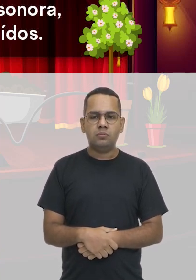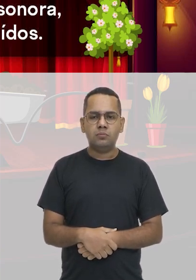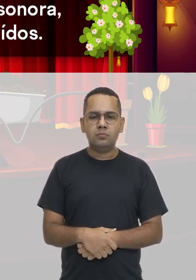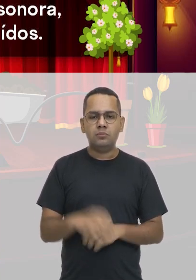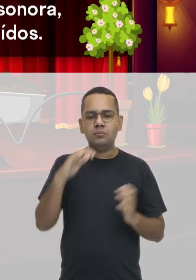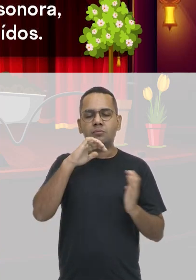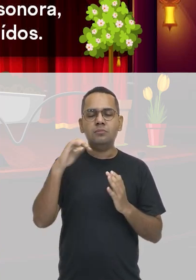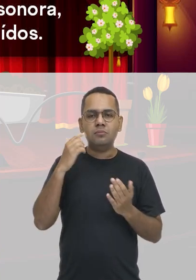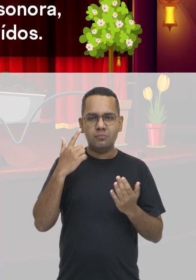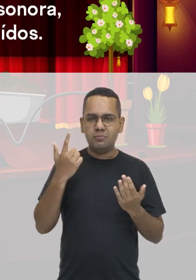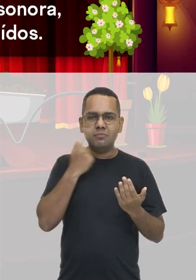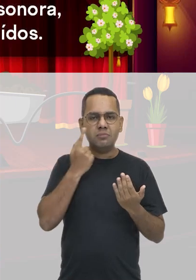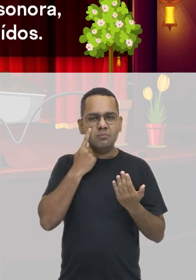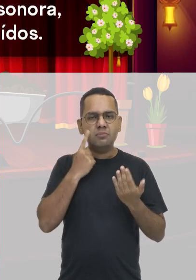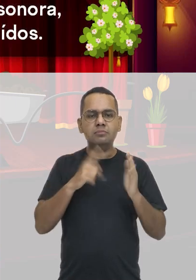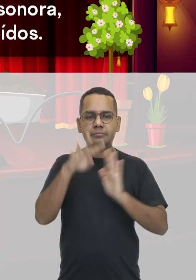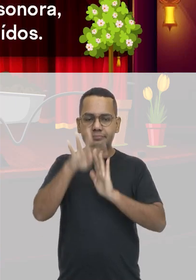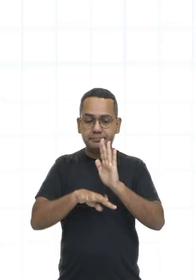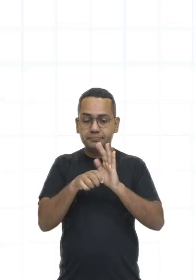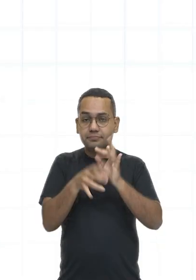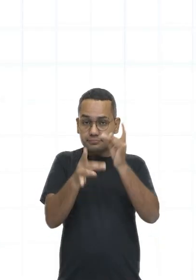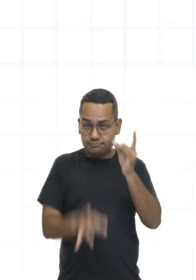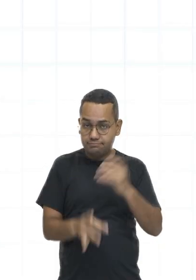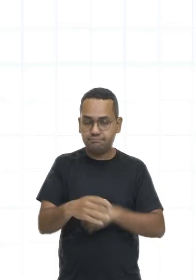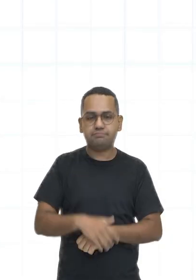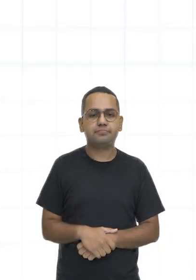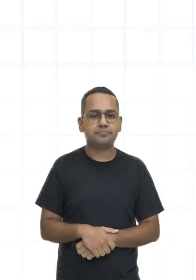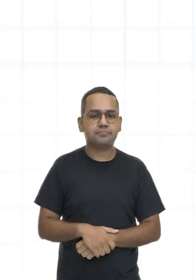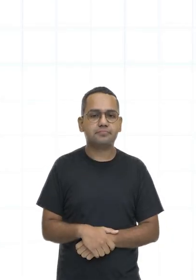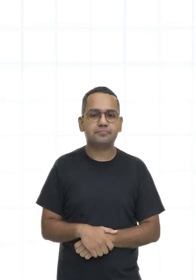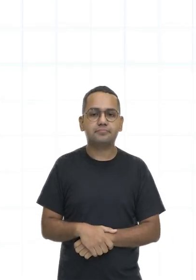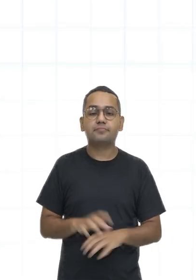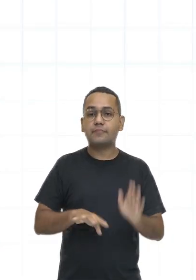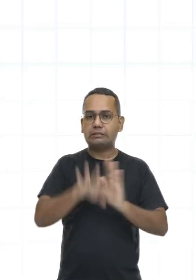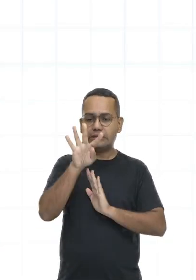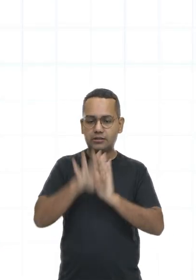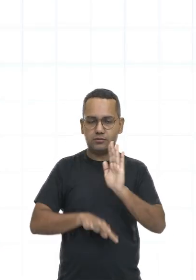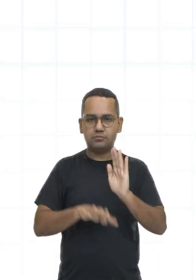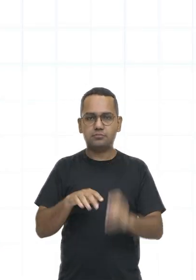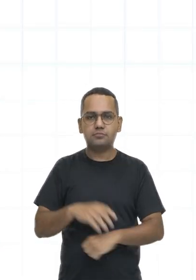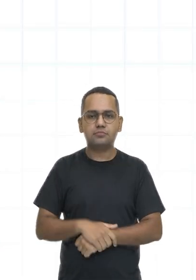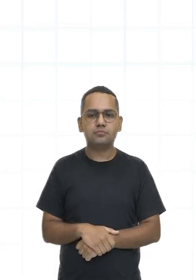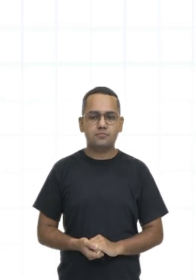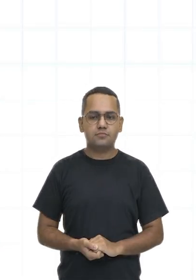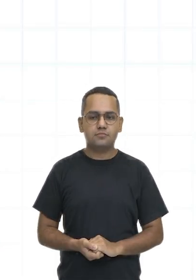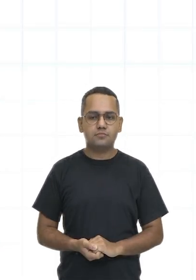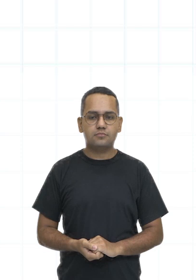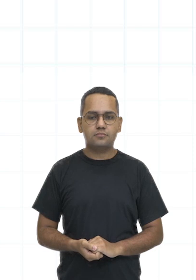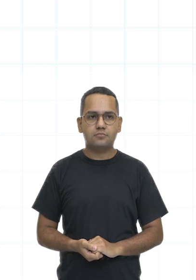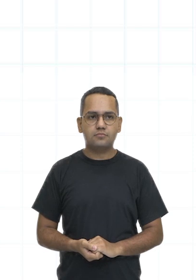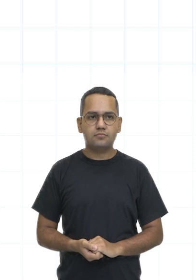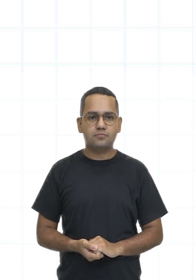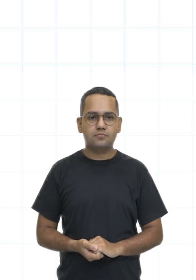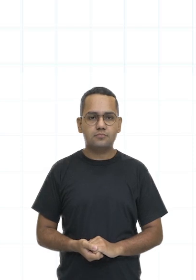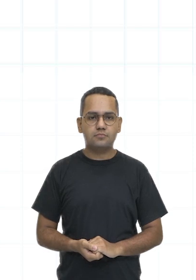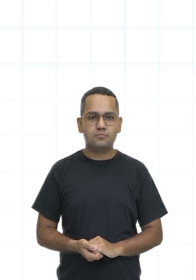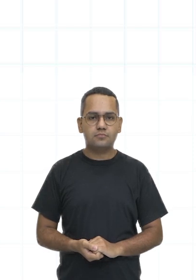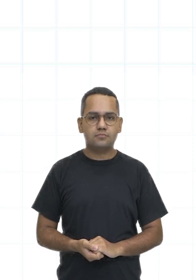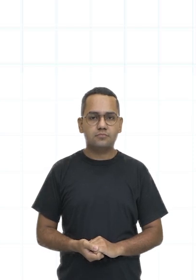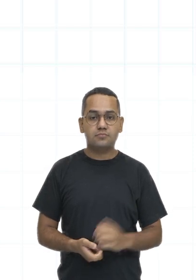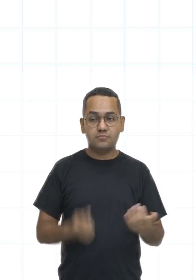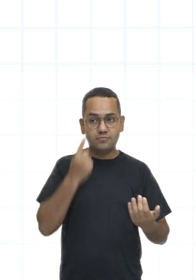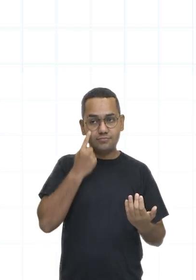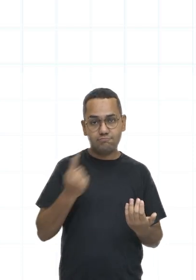foi trabalhado aqui nessa peça teatral. Vamos lá? Característica do texto. A moça